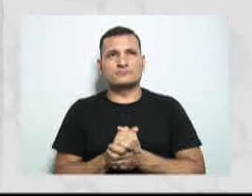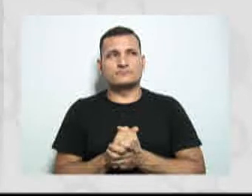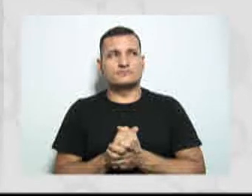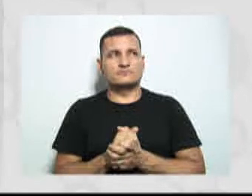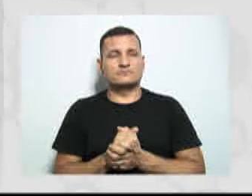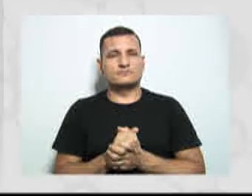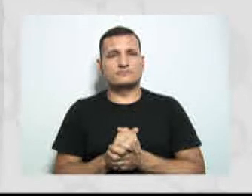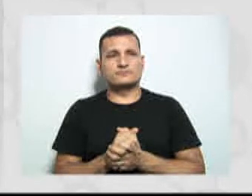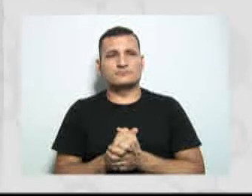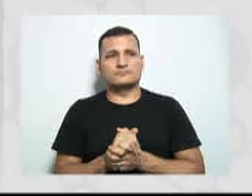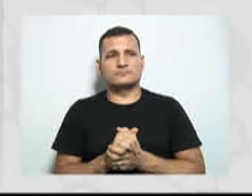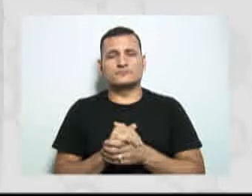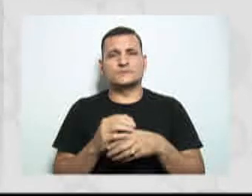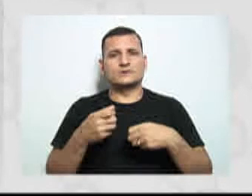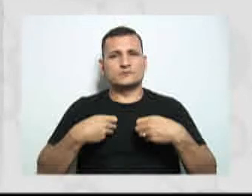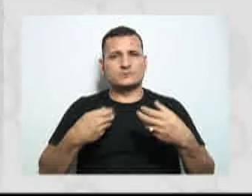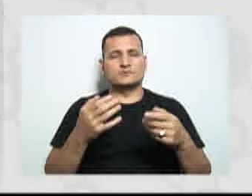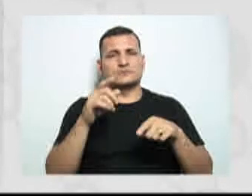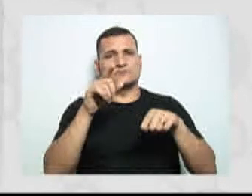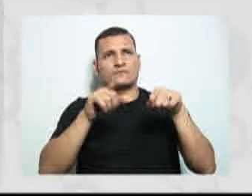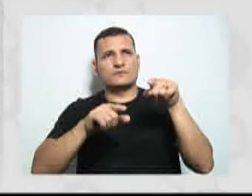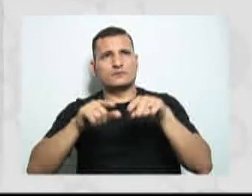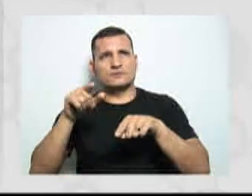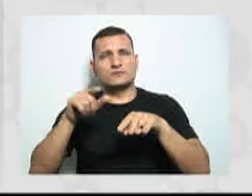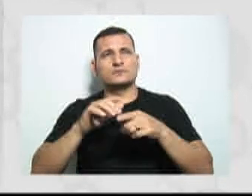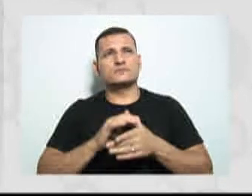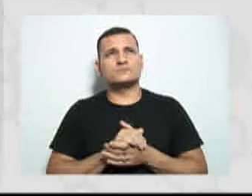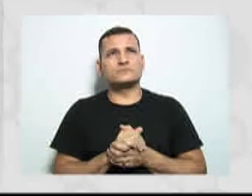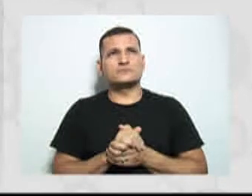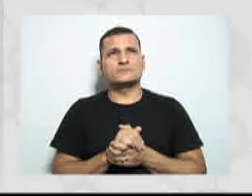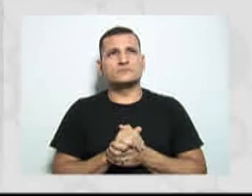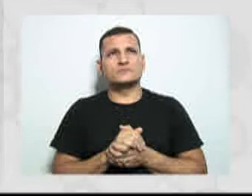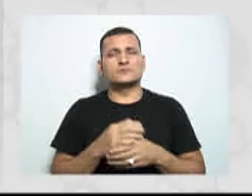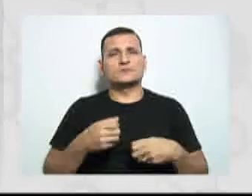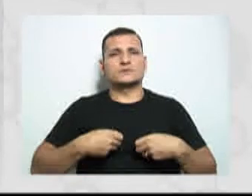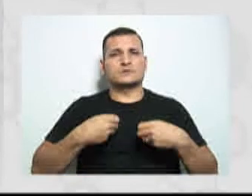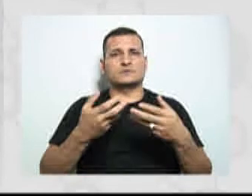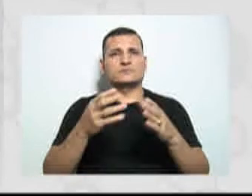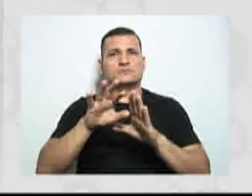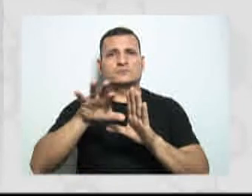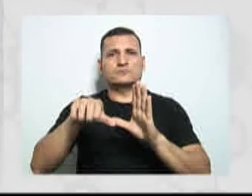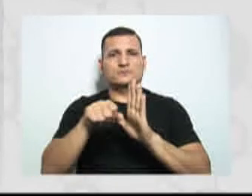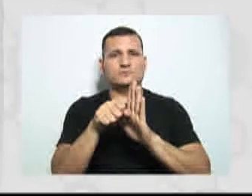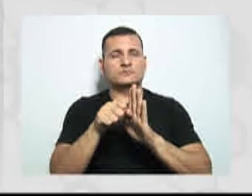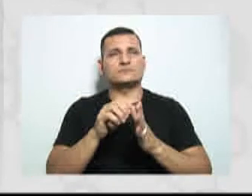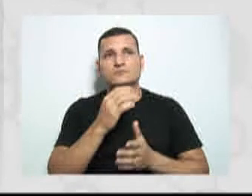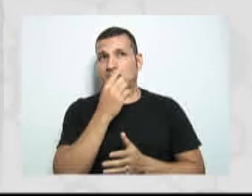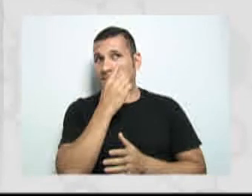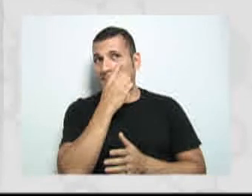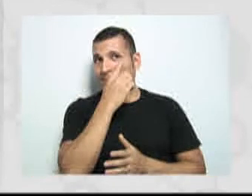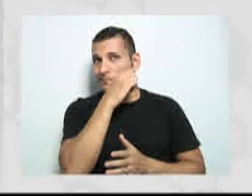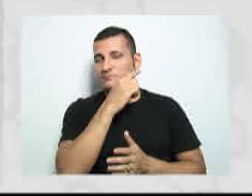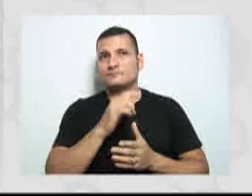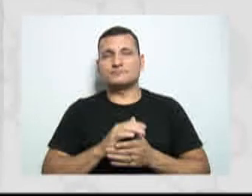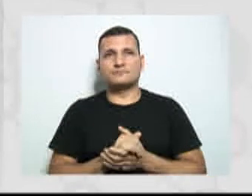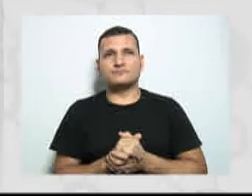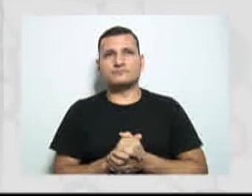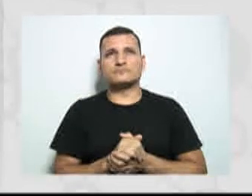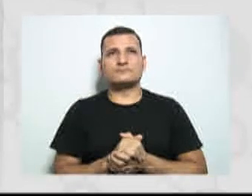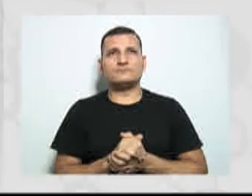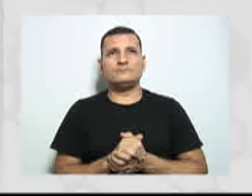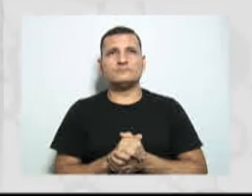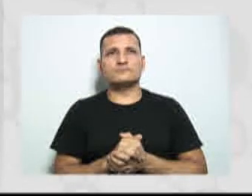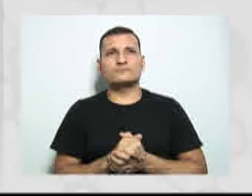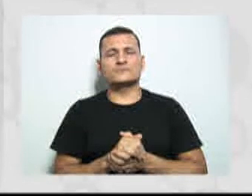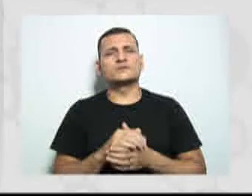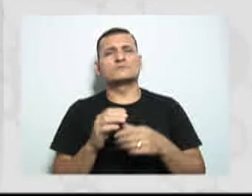Custeio variável e custeio por absorção. Vamos lá. Primeira coisa que eu